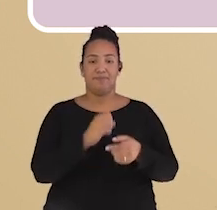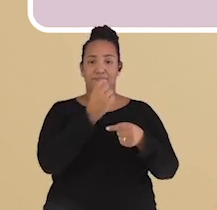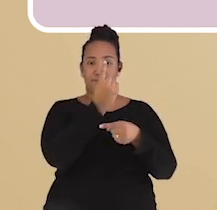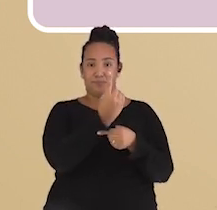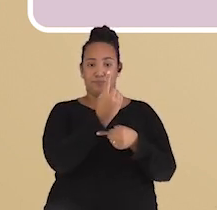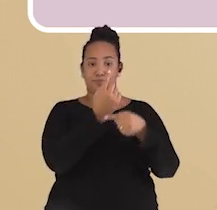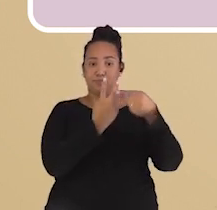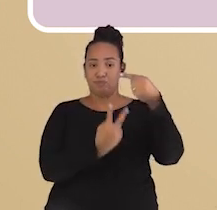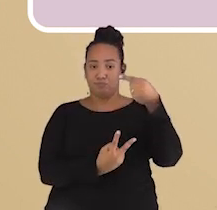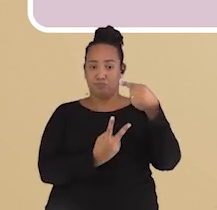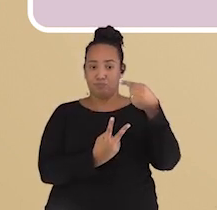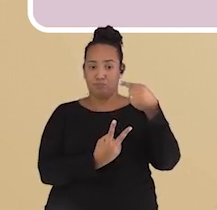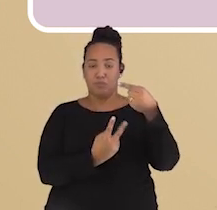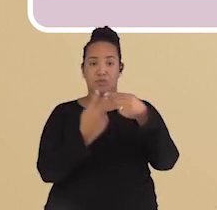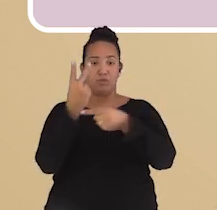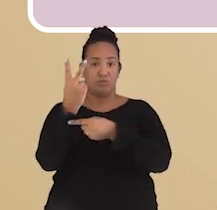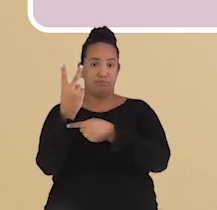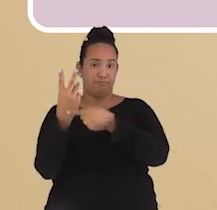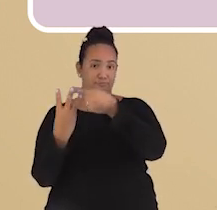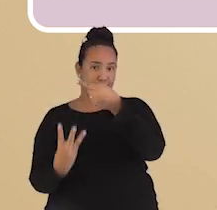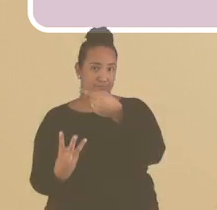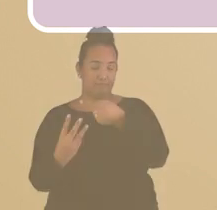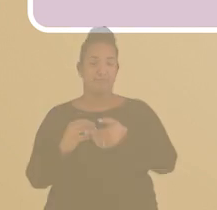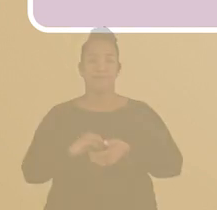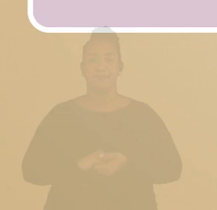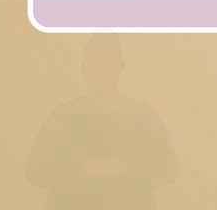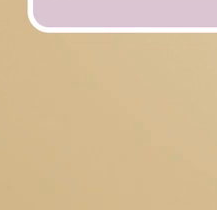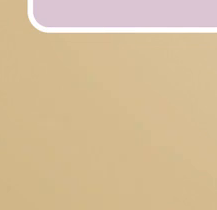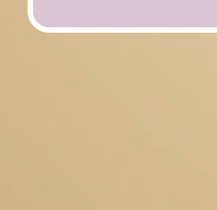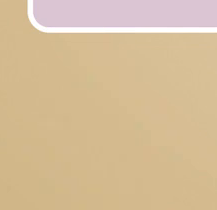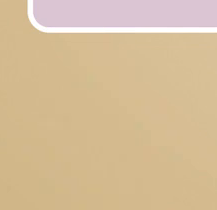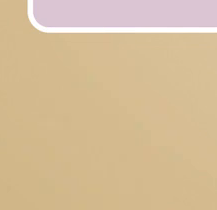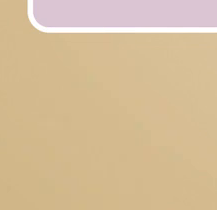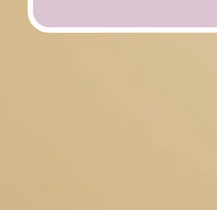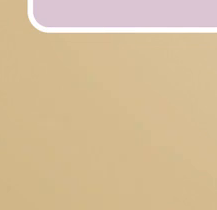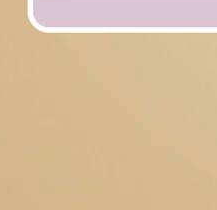A, meio e 2/3.